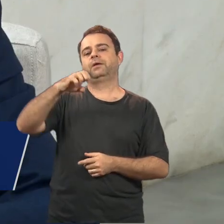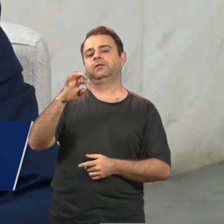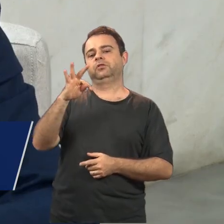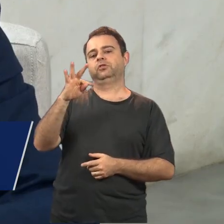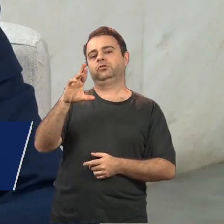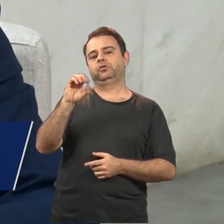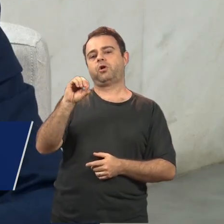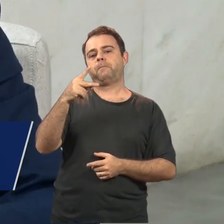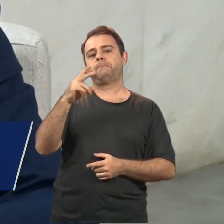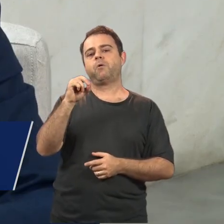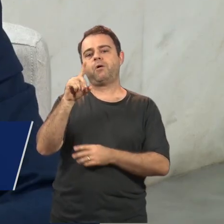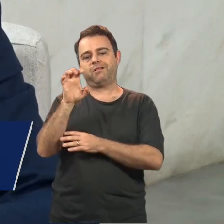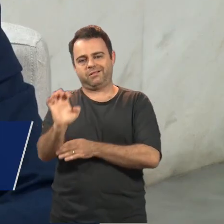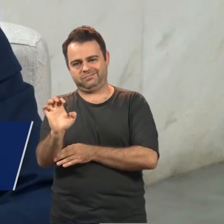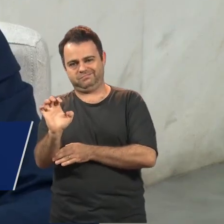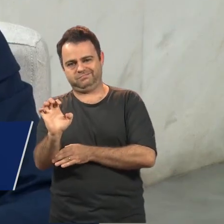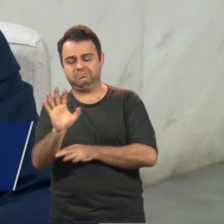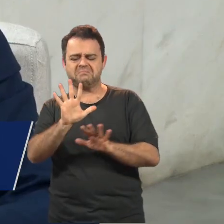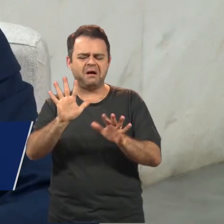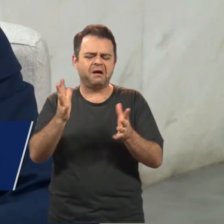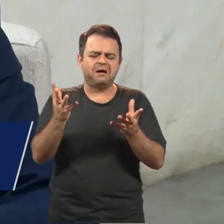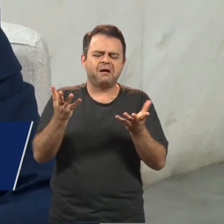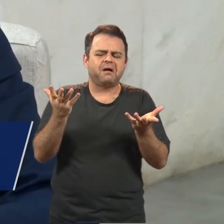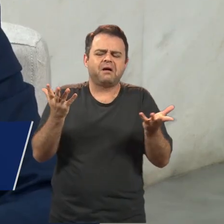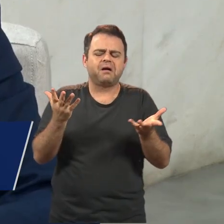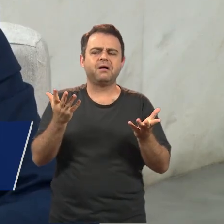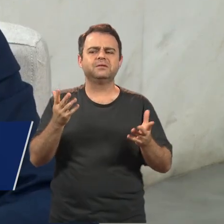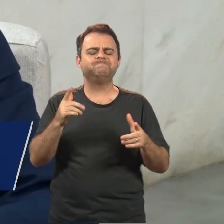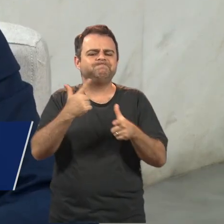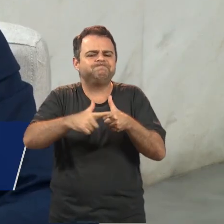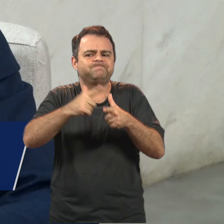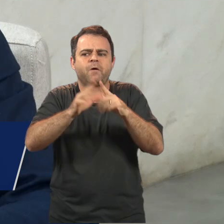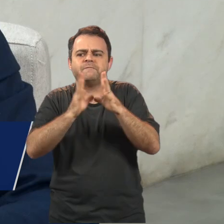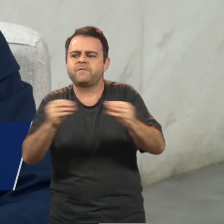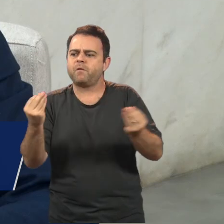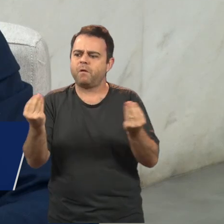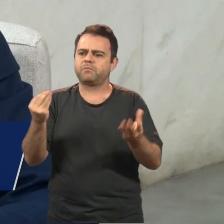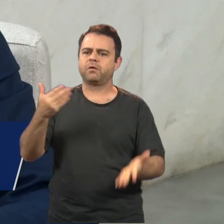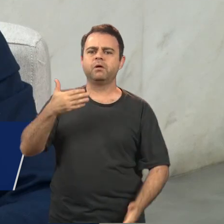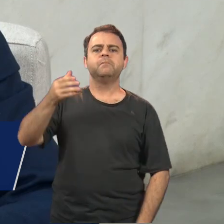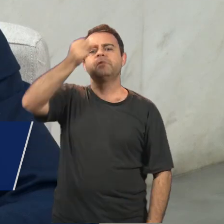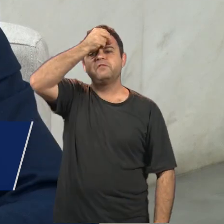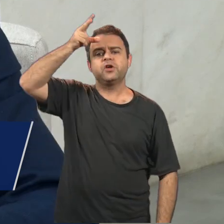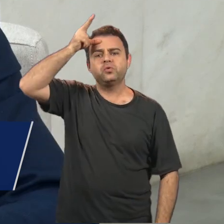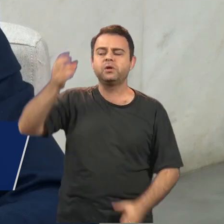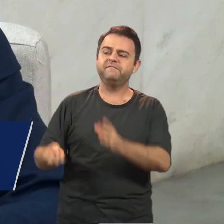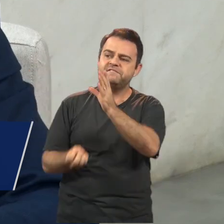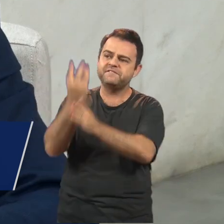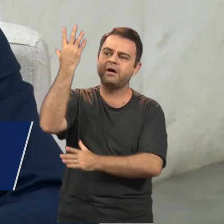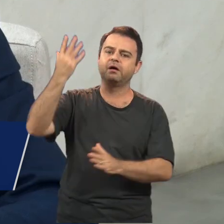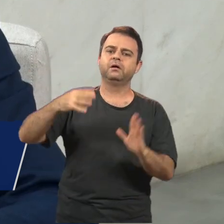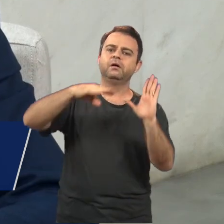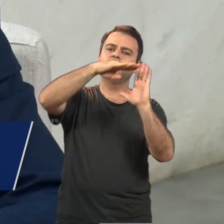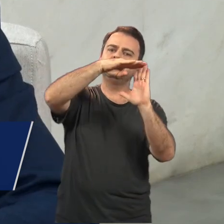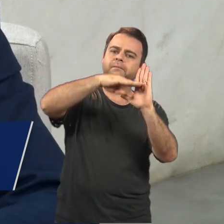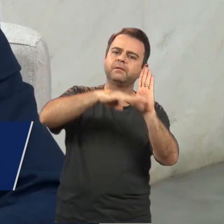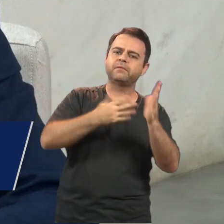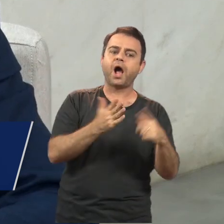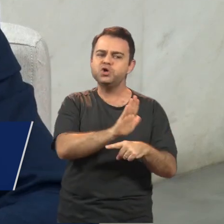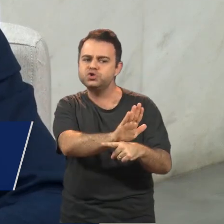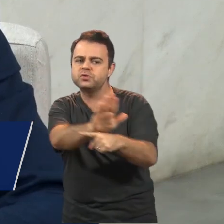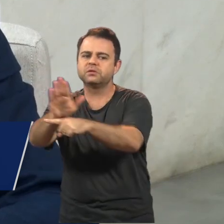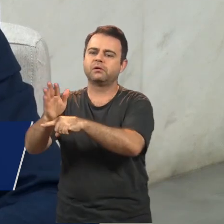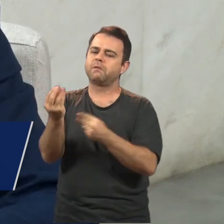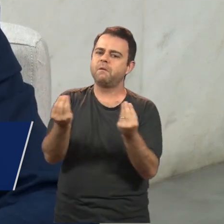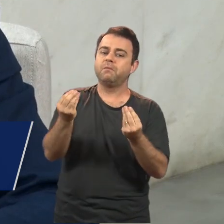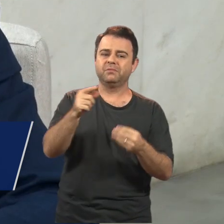políticas públicas que funcionem, que atendam, de fato, essas pessoas que estão em vulnerabilidade, né? Como presidente da Comissão de